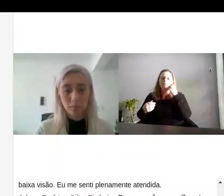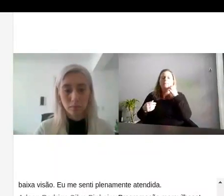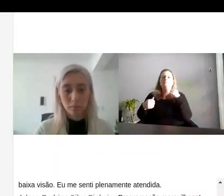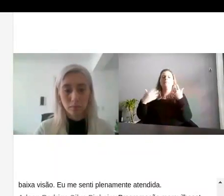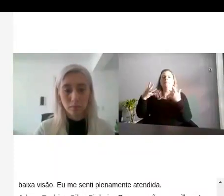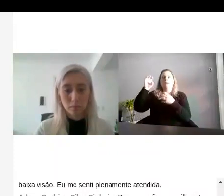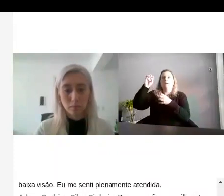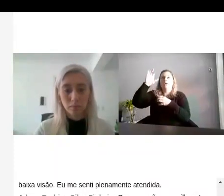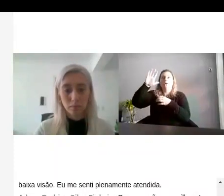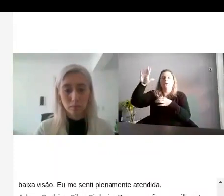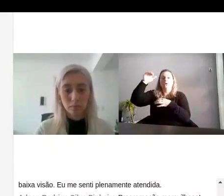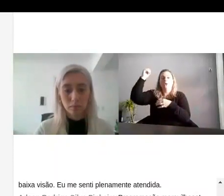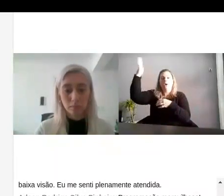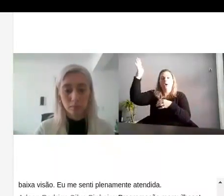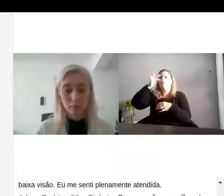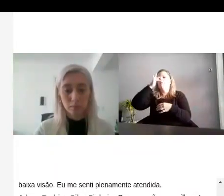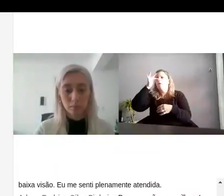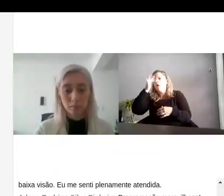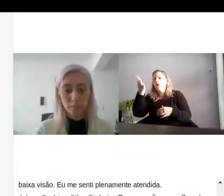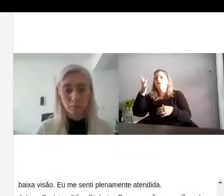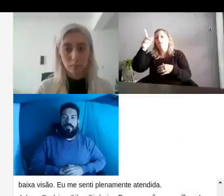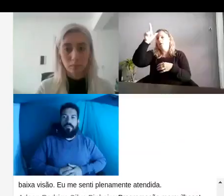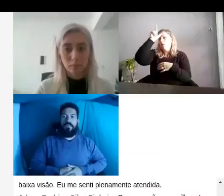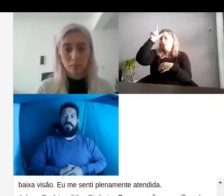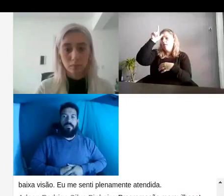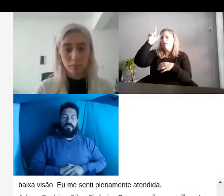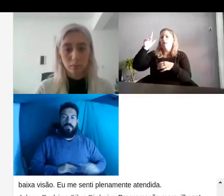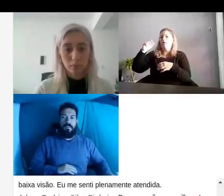França, Alemanha, Espanha, Portugal.